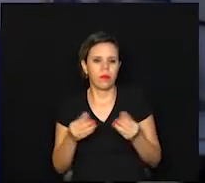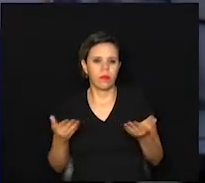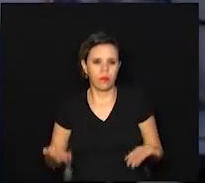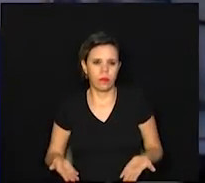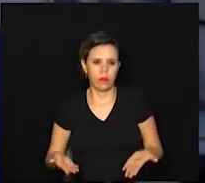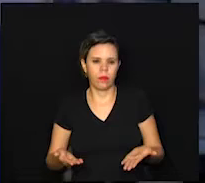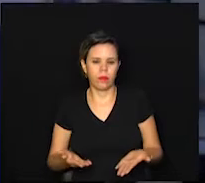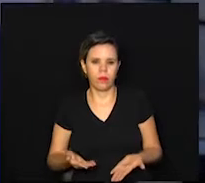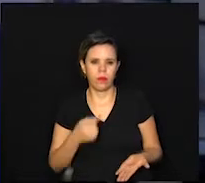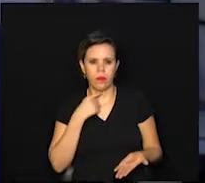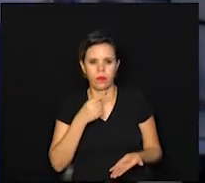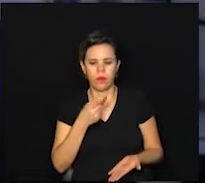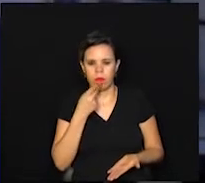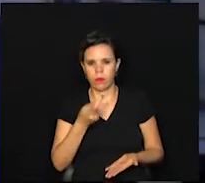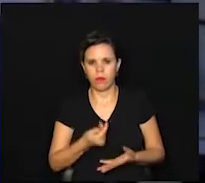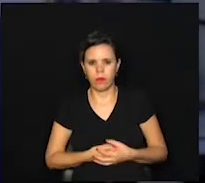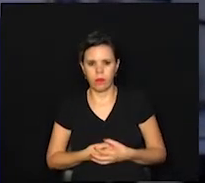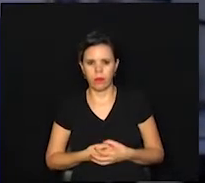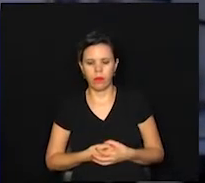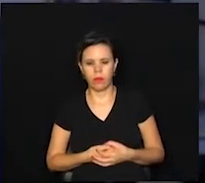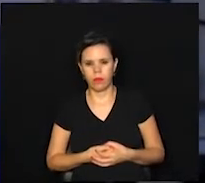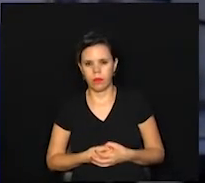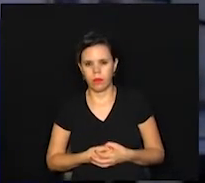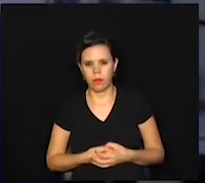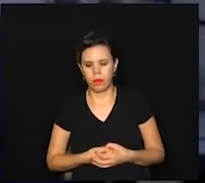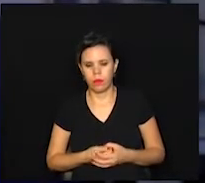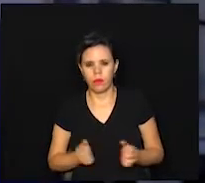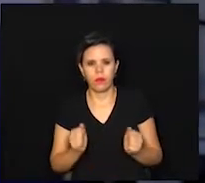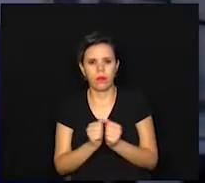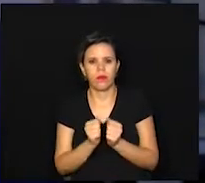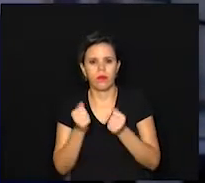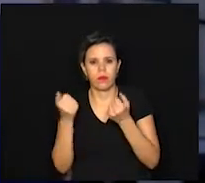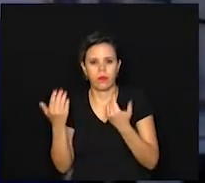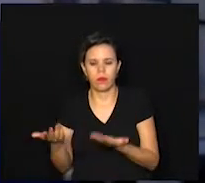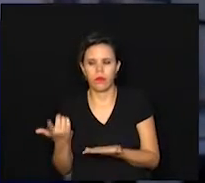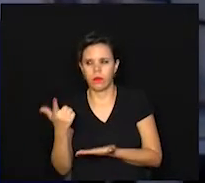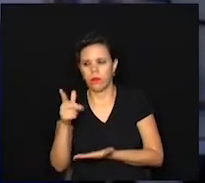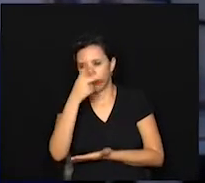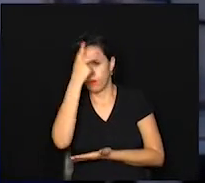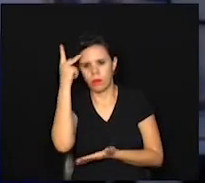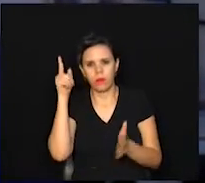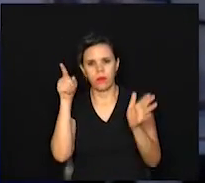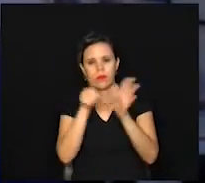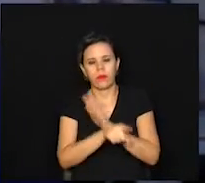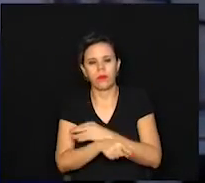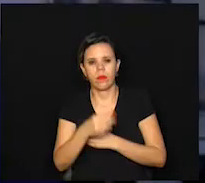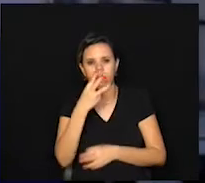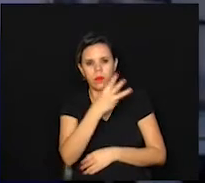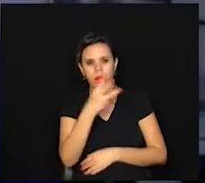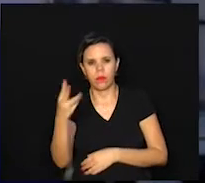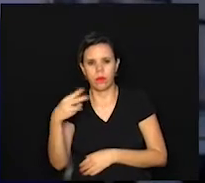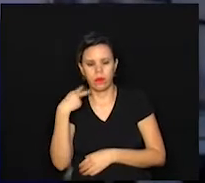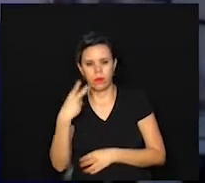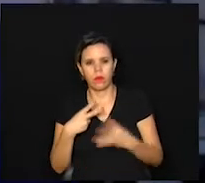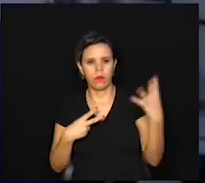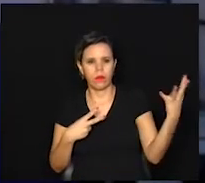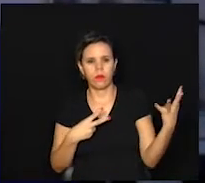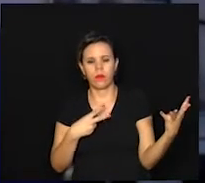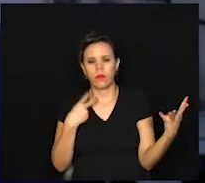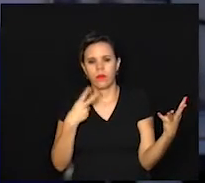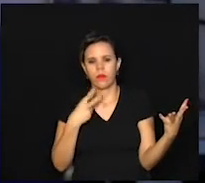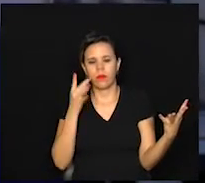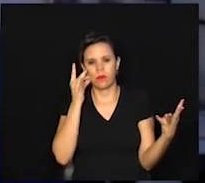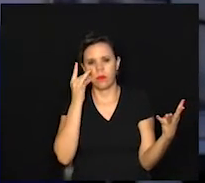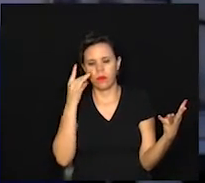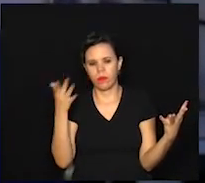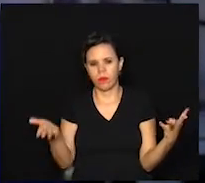uma das questões que eu queria falar. E junto com isso, né, a outra pessoa perguntou, 33 vereadores, 4 vereadores aqui